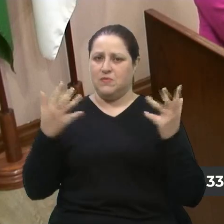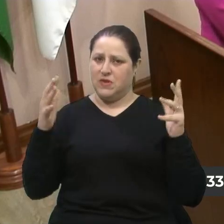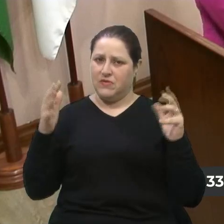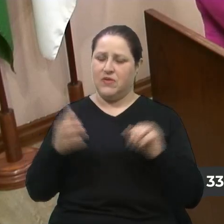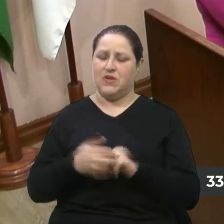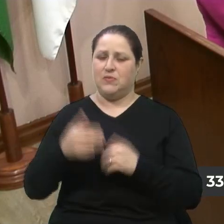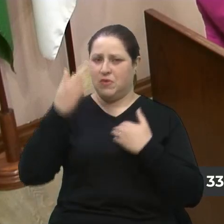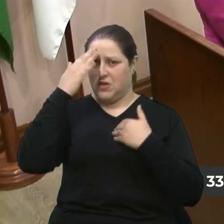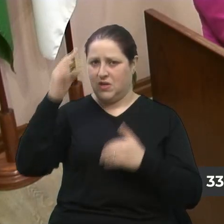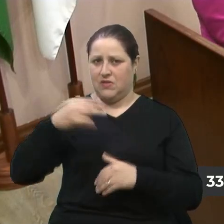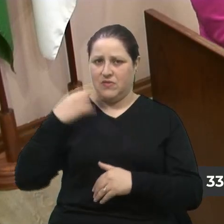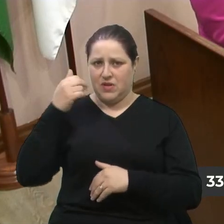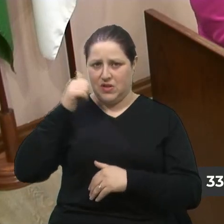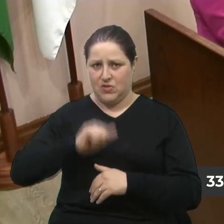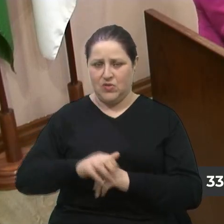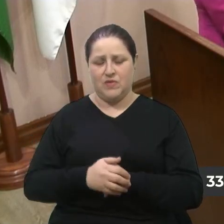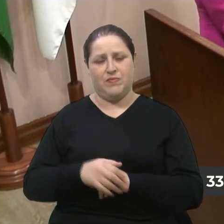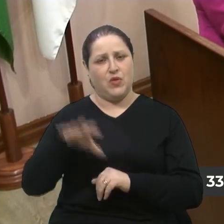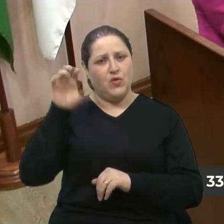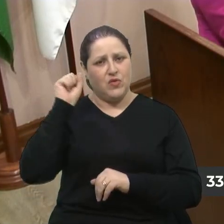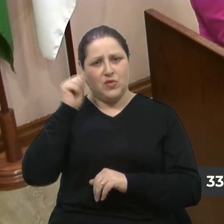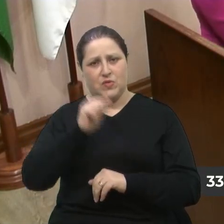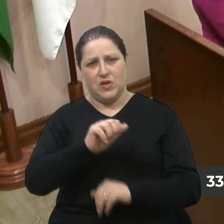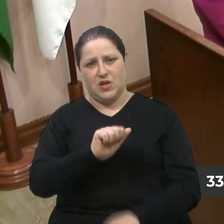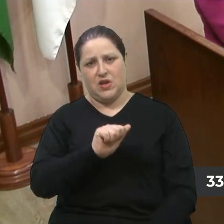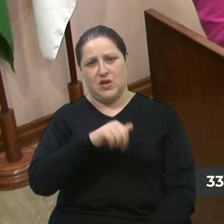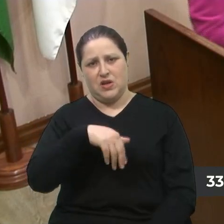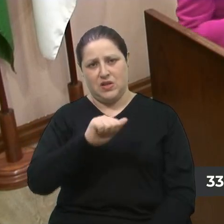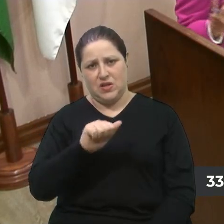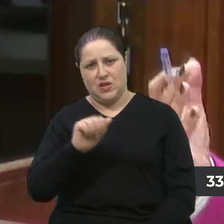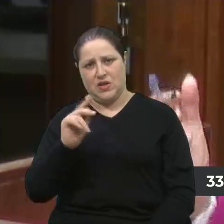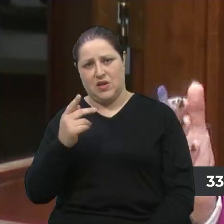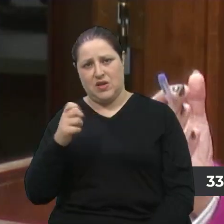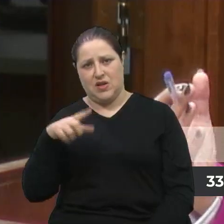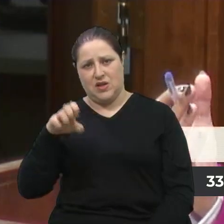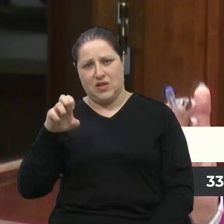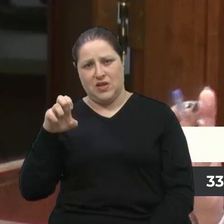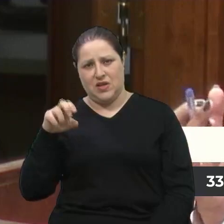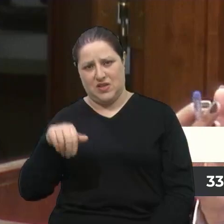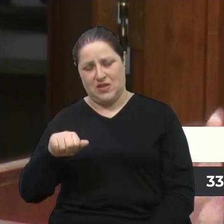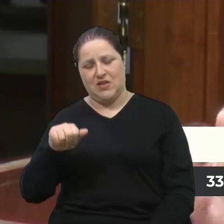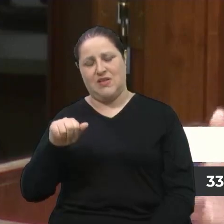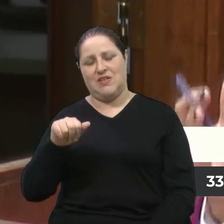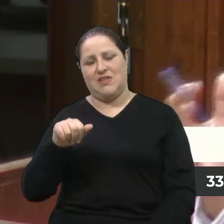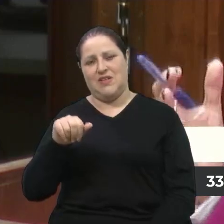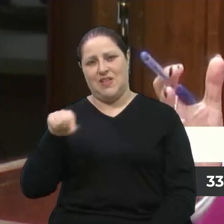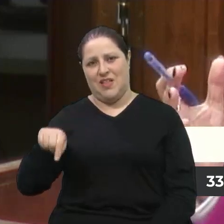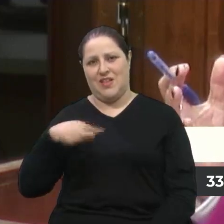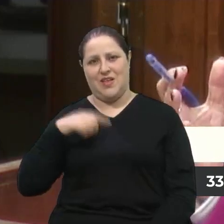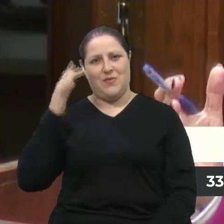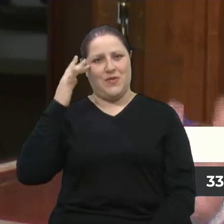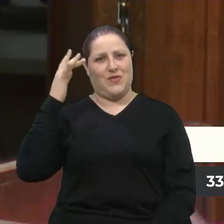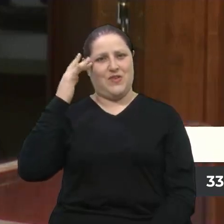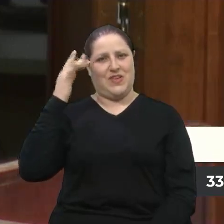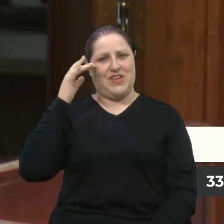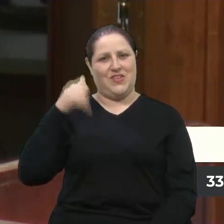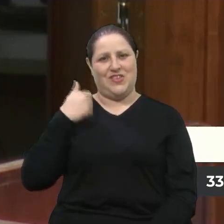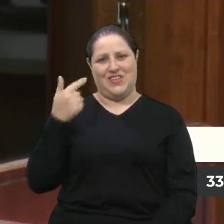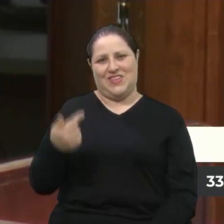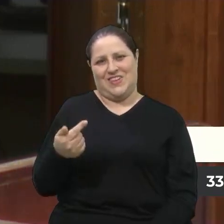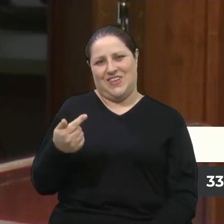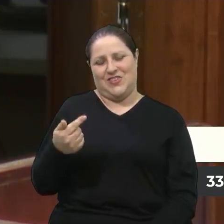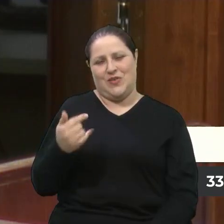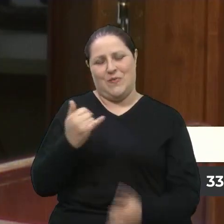vereadora. E a gente ouviu exatamente o que disse a Ana Helena na maturidade dos seus 7 anos. Parece um superpoder, né? Mas não é